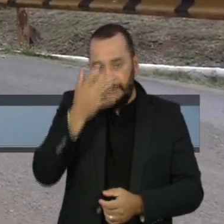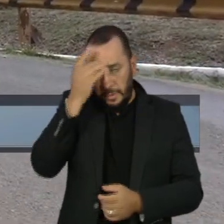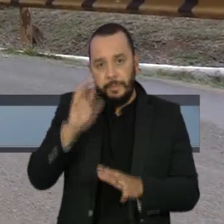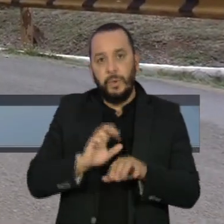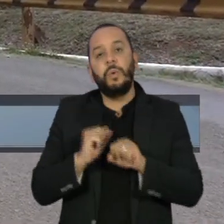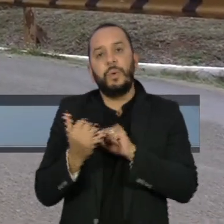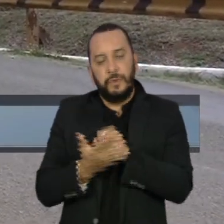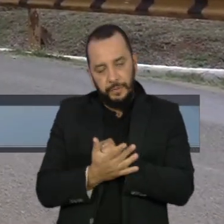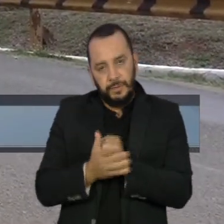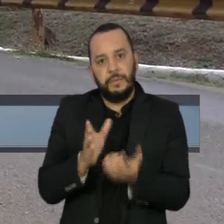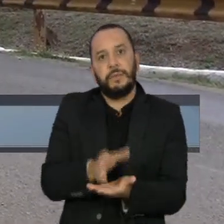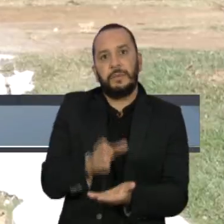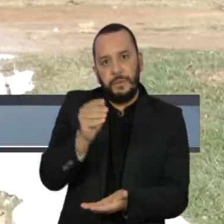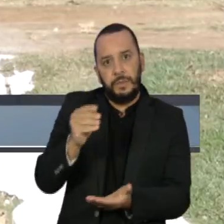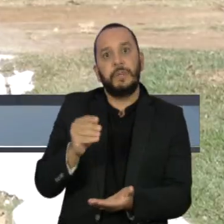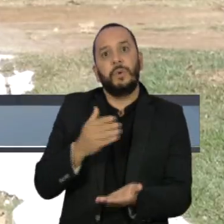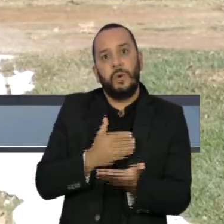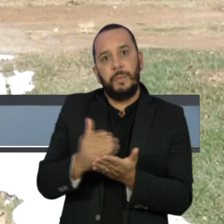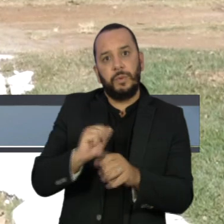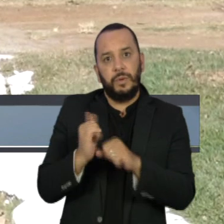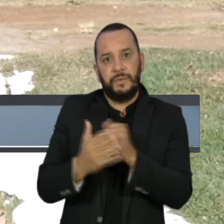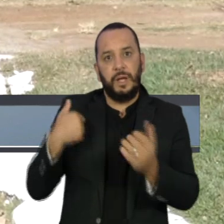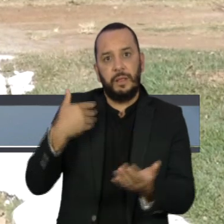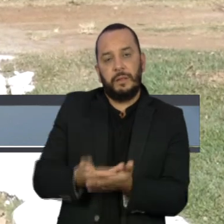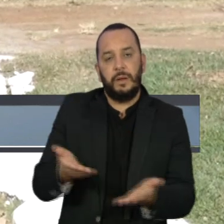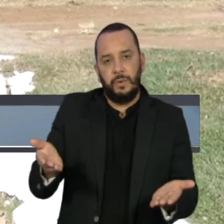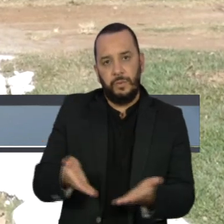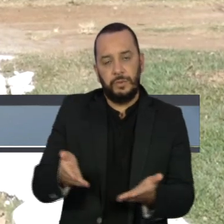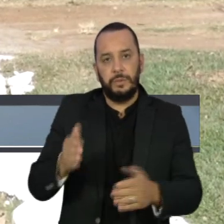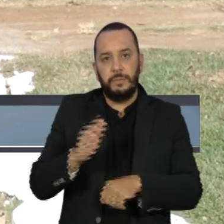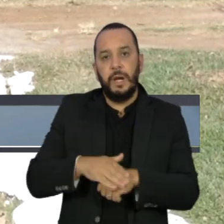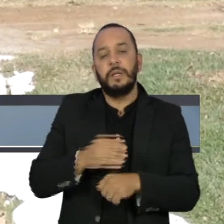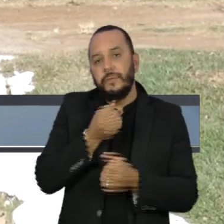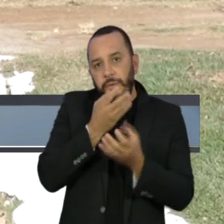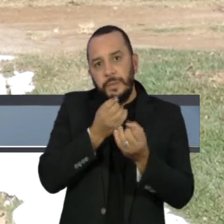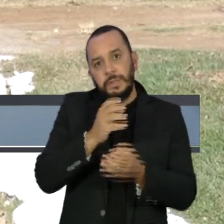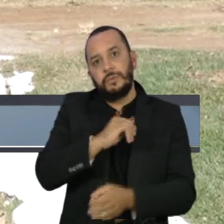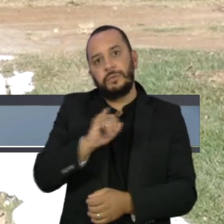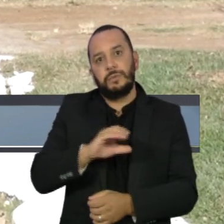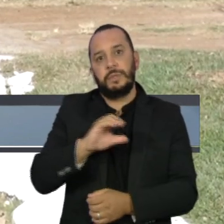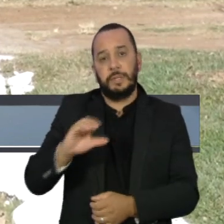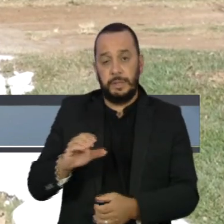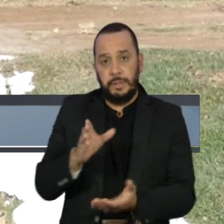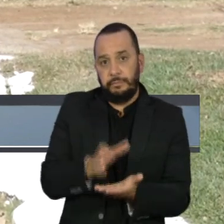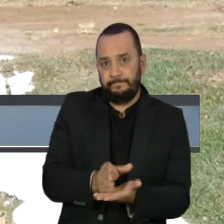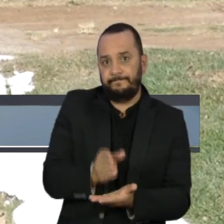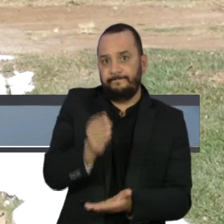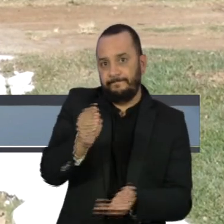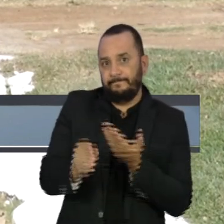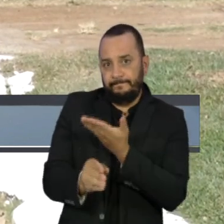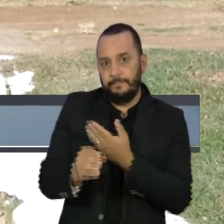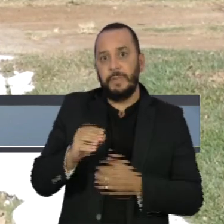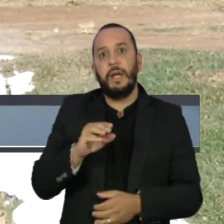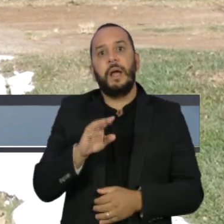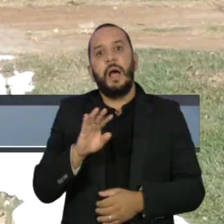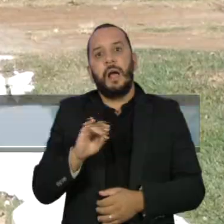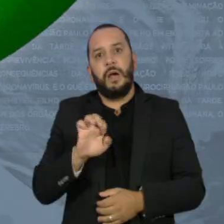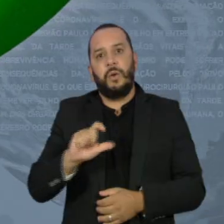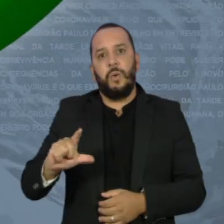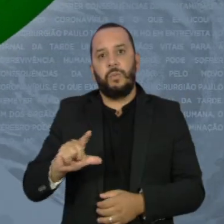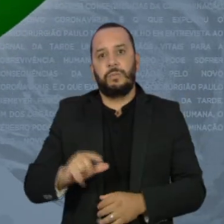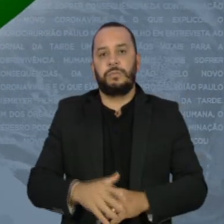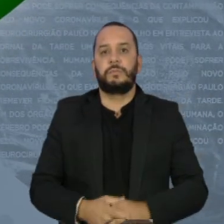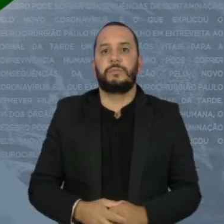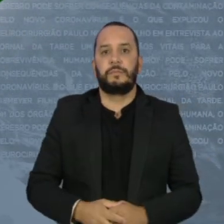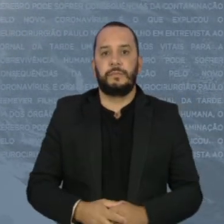pandemia, em março de 2020. Mais informações você vê às 9 da noite no Jornal da Cultura. E Fernando de Noronha, Carol Vieira.